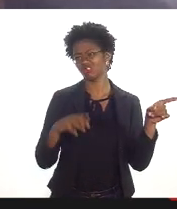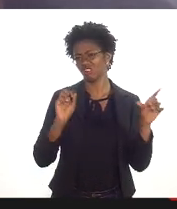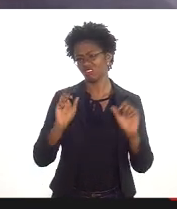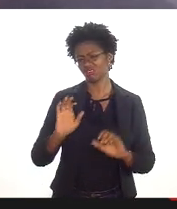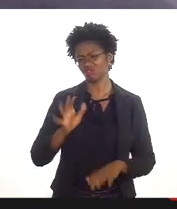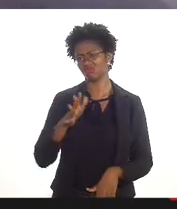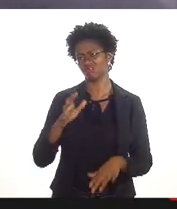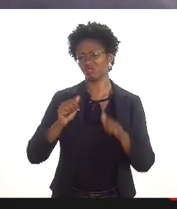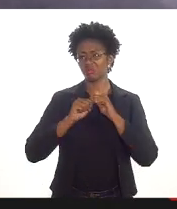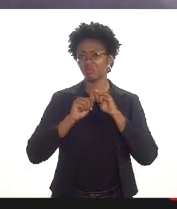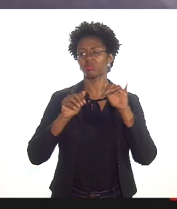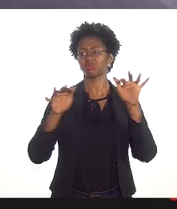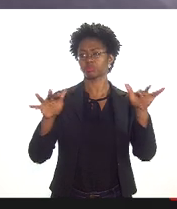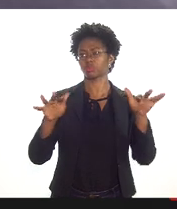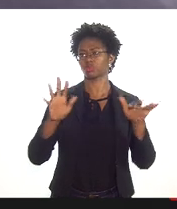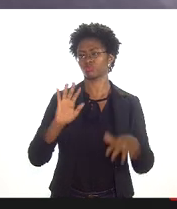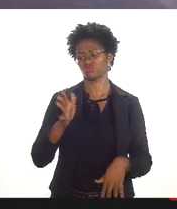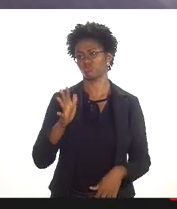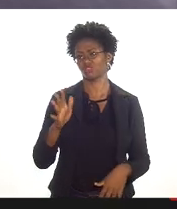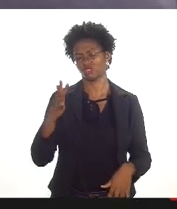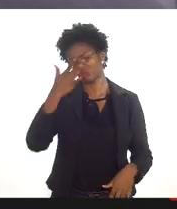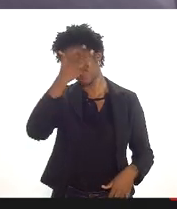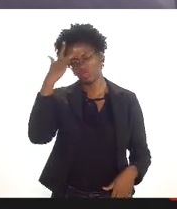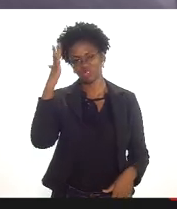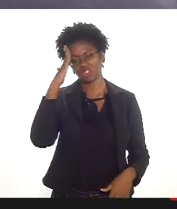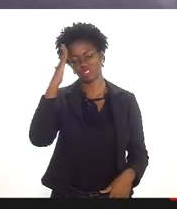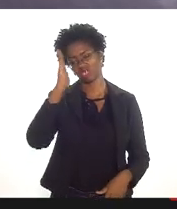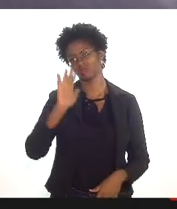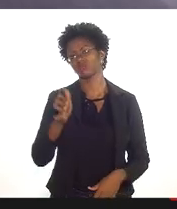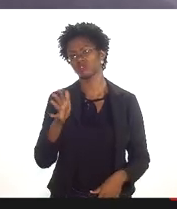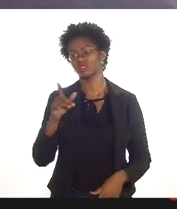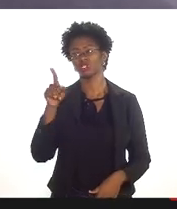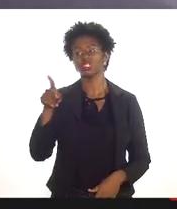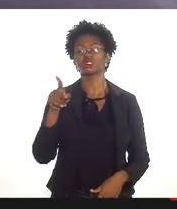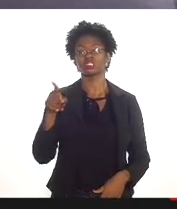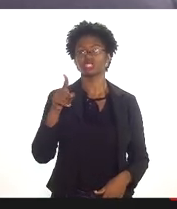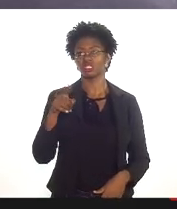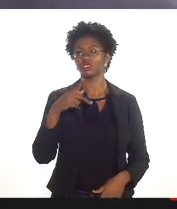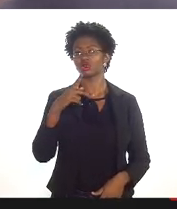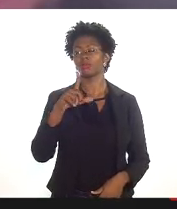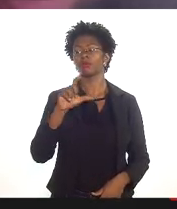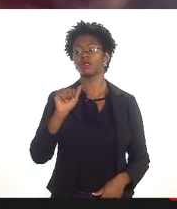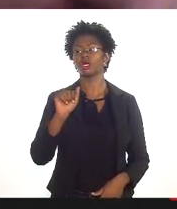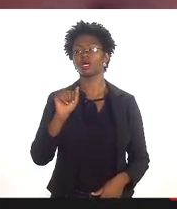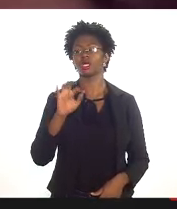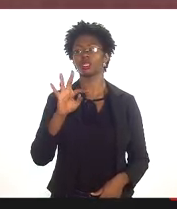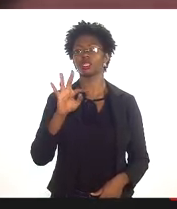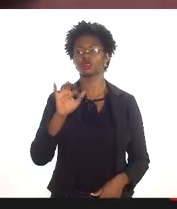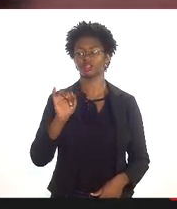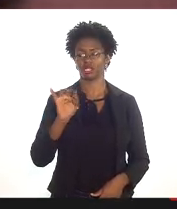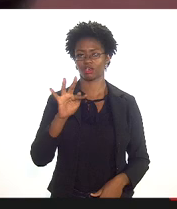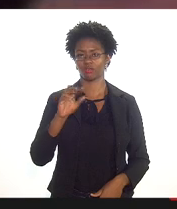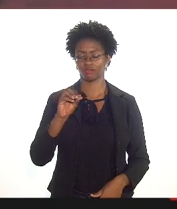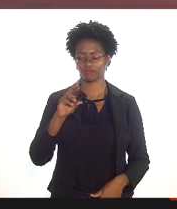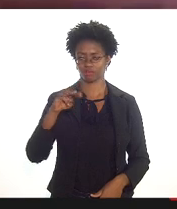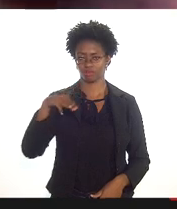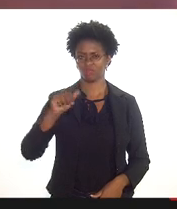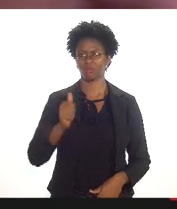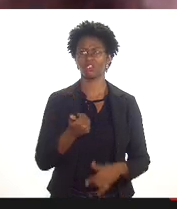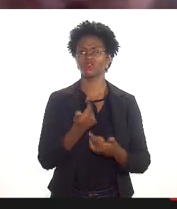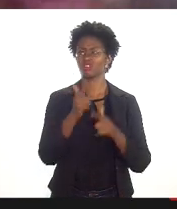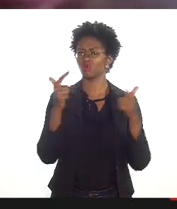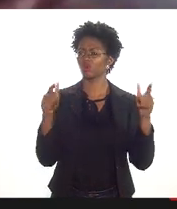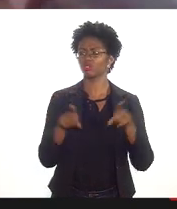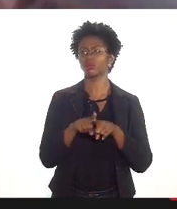divulgada sobre essa plataforma, como tantas outras, né, que nós estamos em